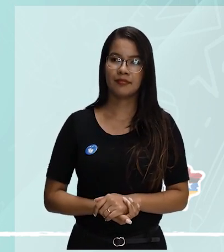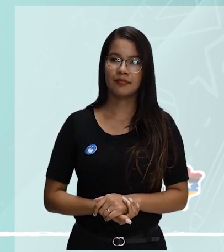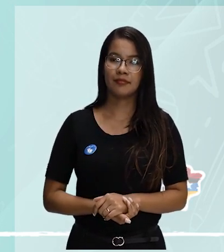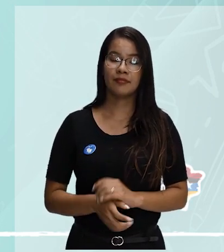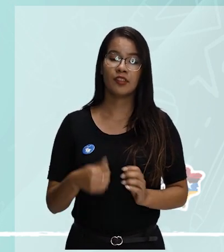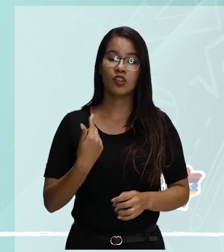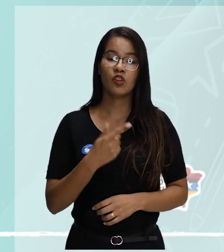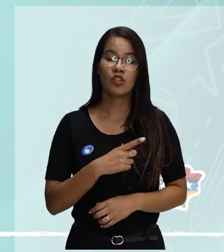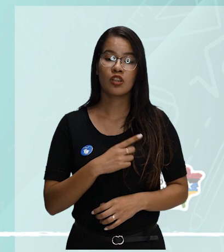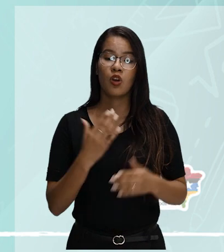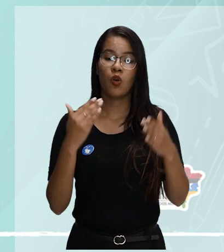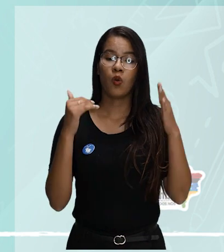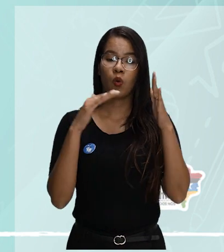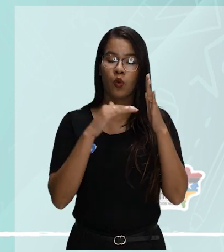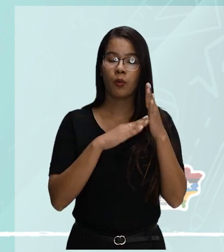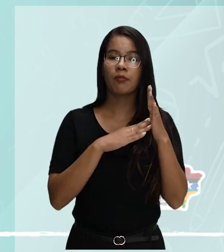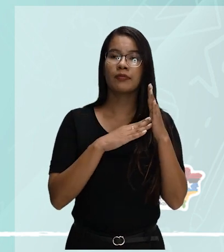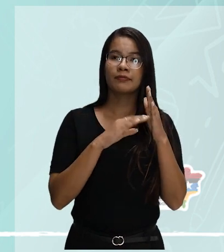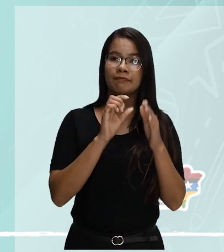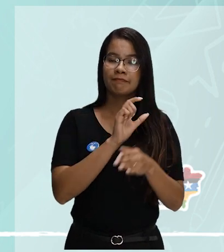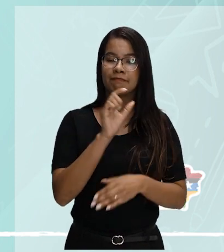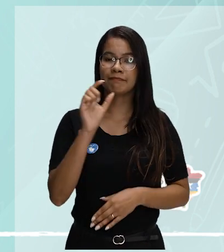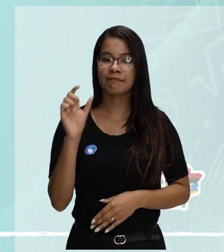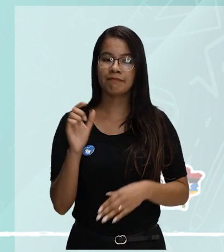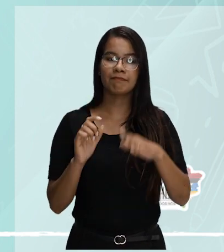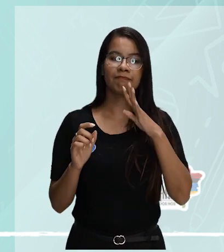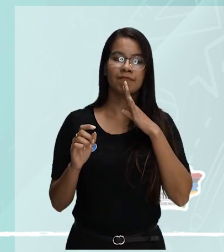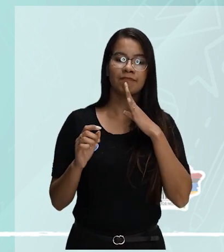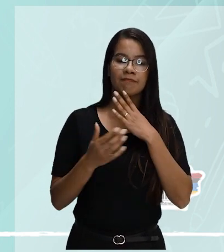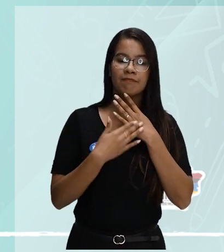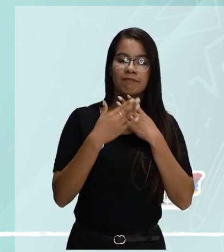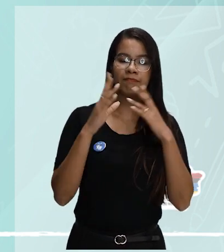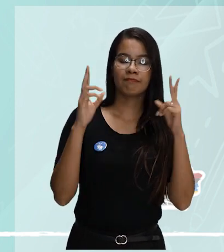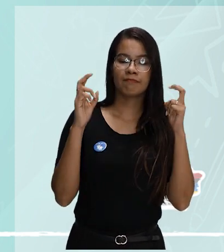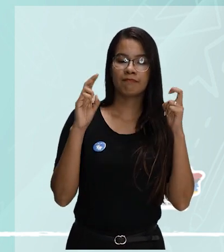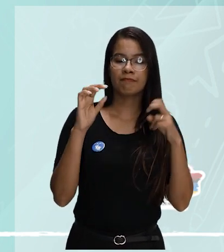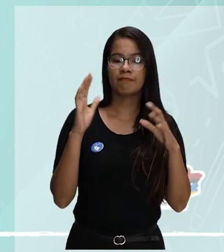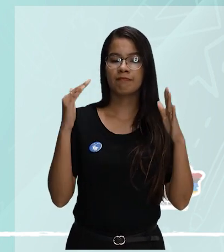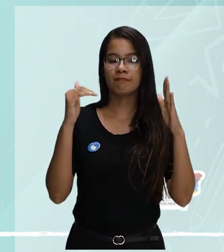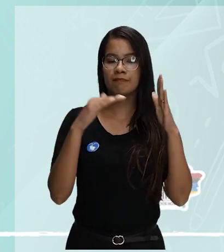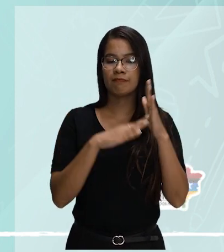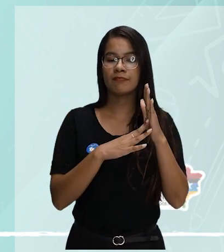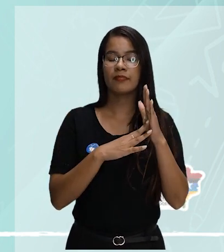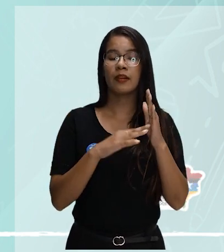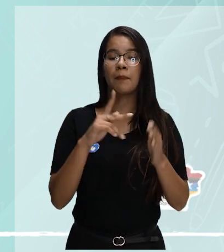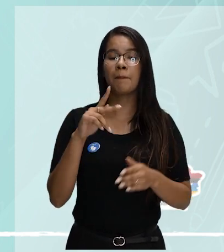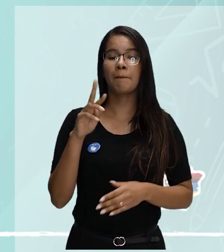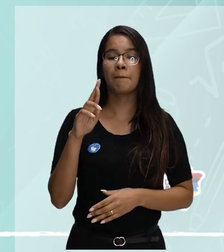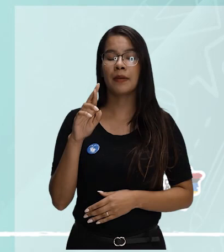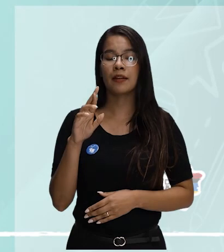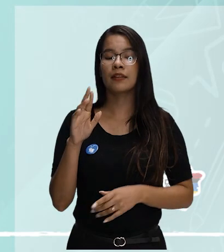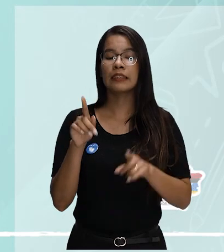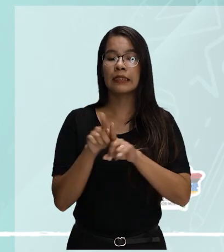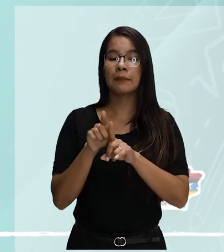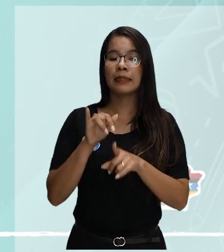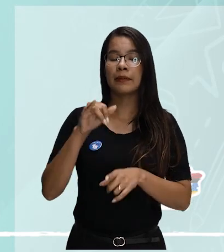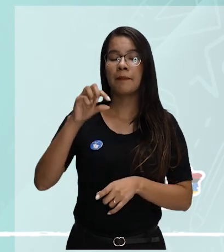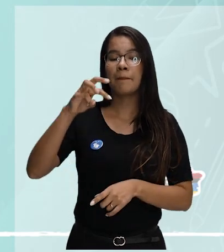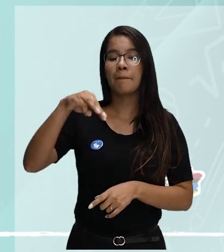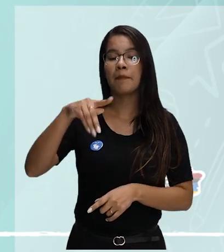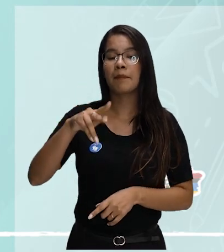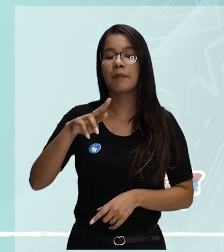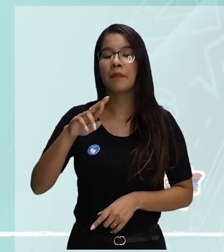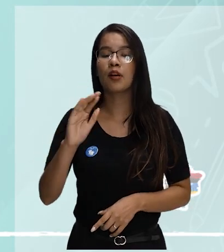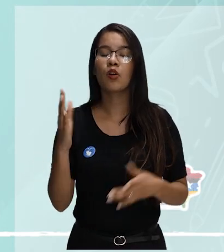última classificação de função, conhecendo ainda um pouco da função, é a função par e a função ímpar. quando